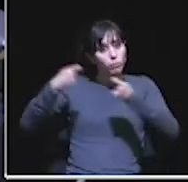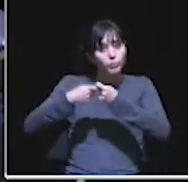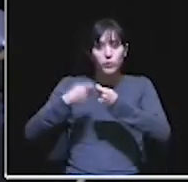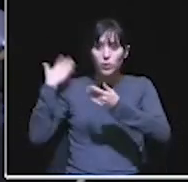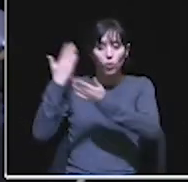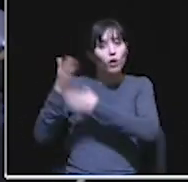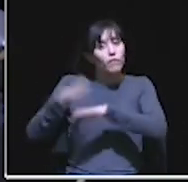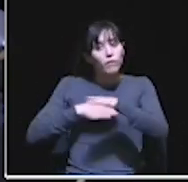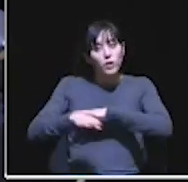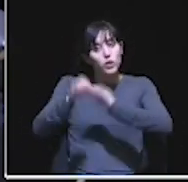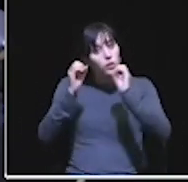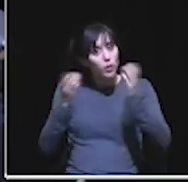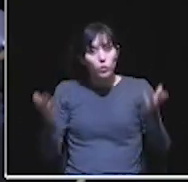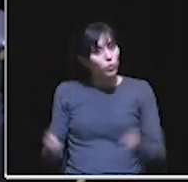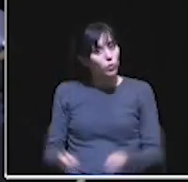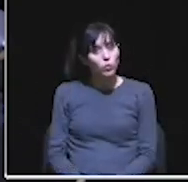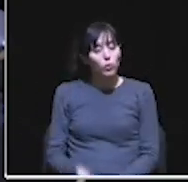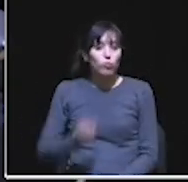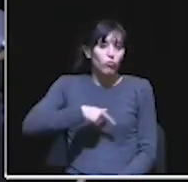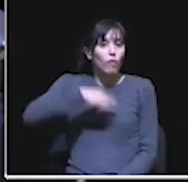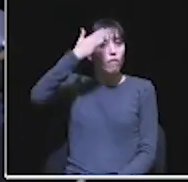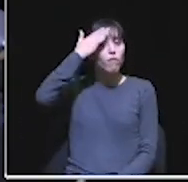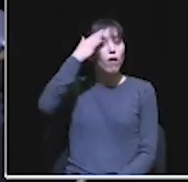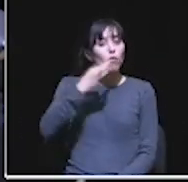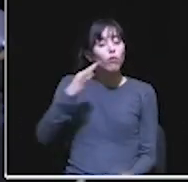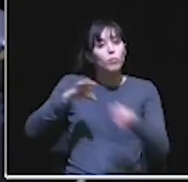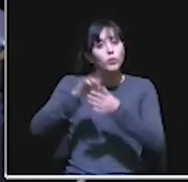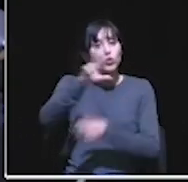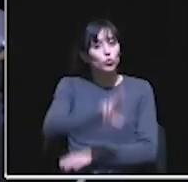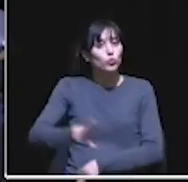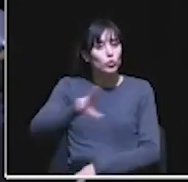não foi feito no âmbito daquilo que se previa para a Jornada da Juventude.